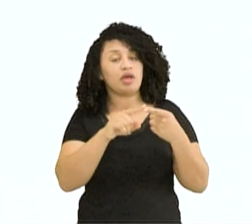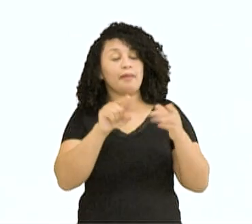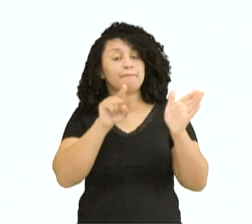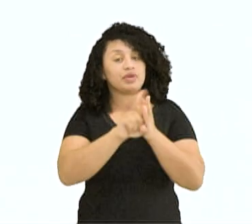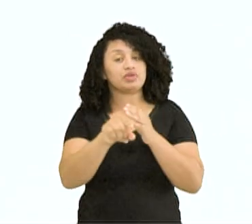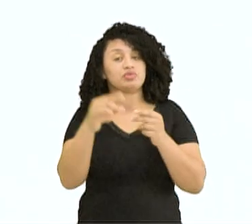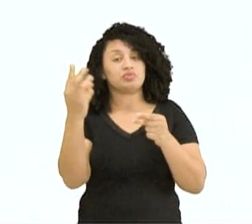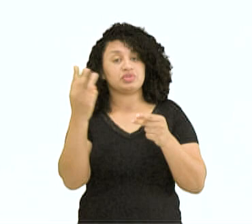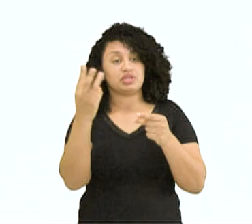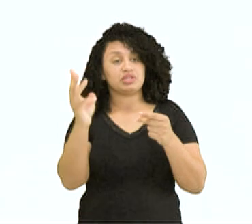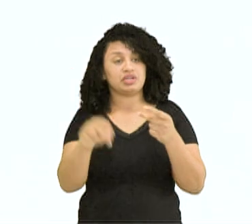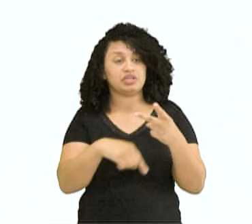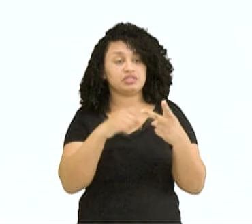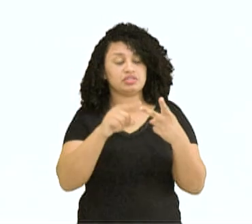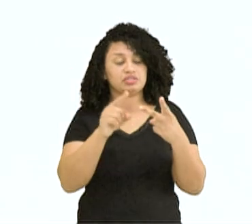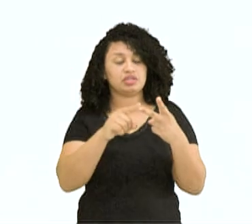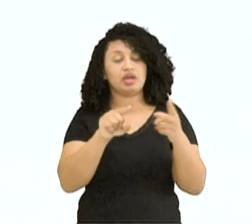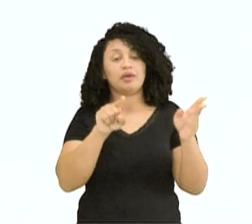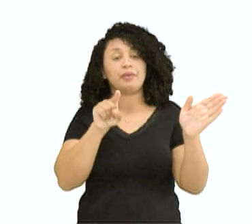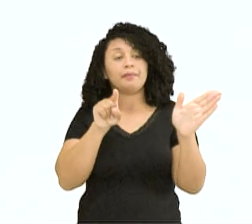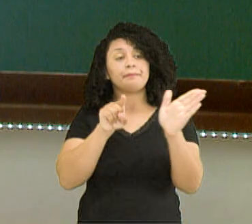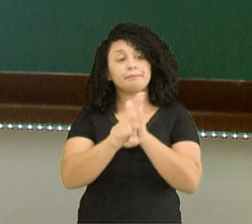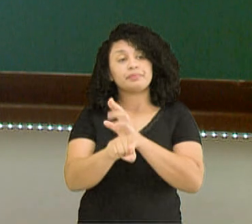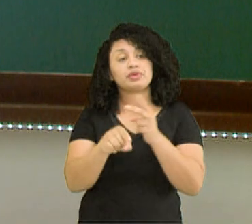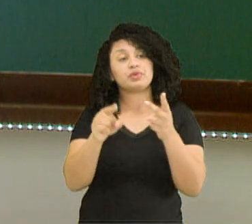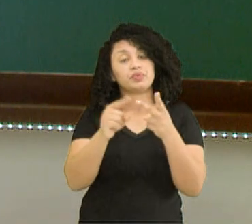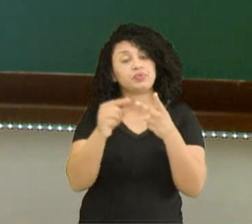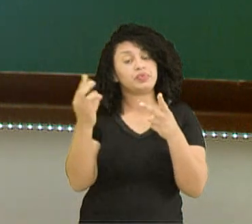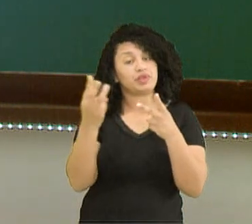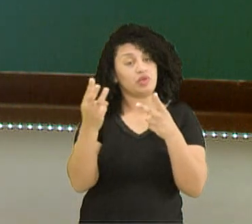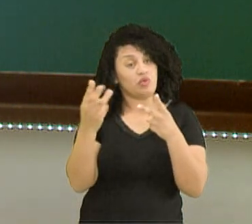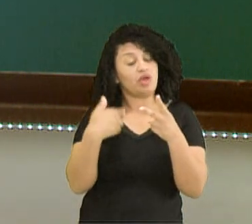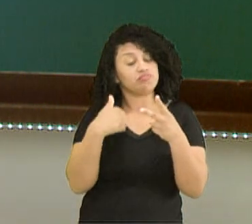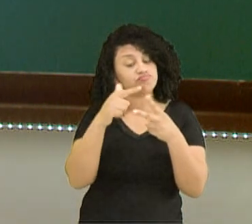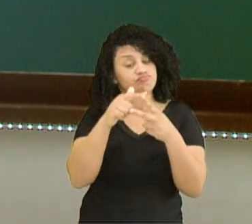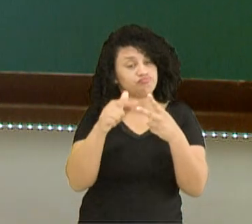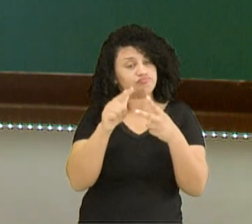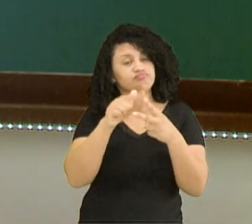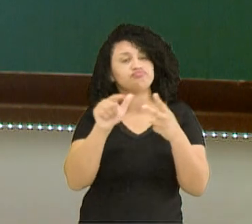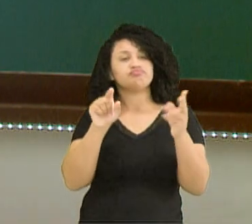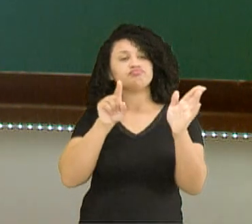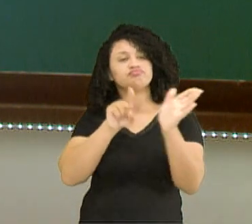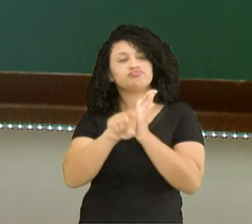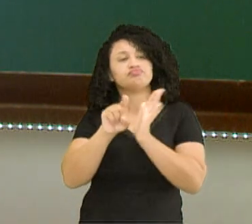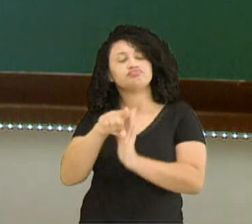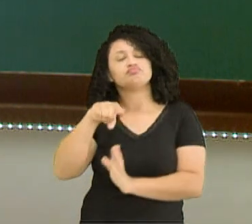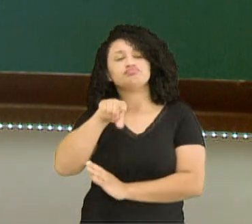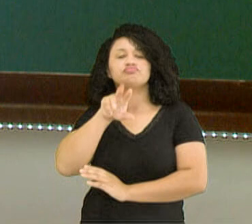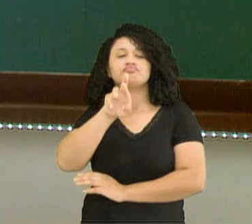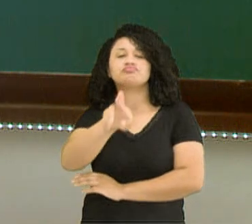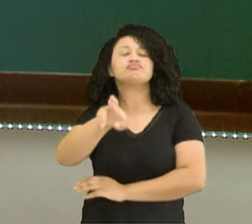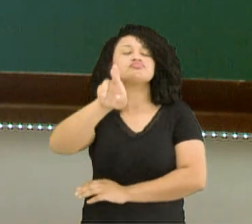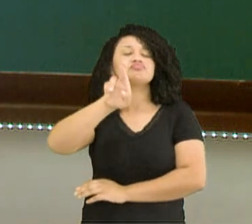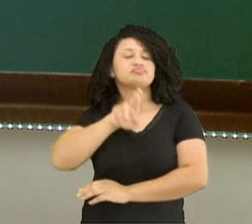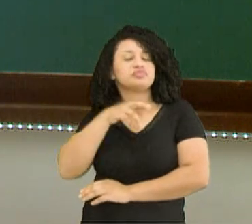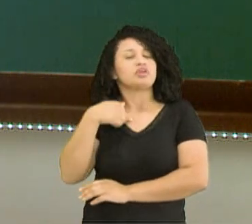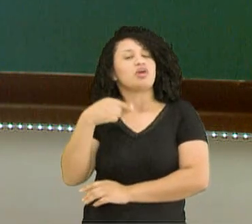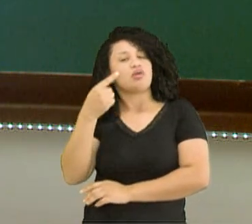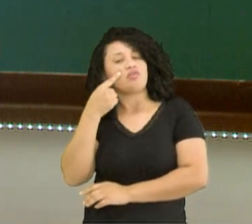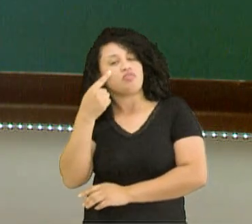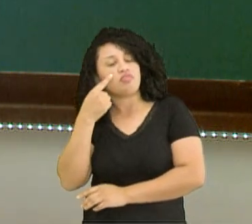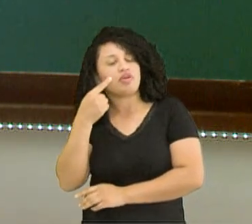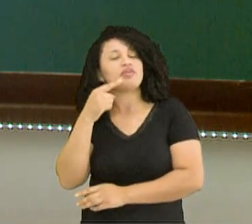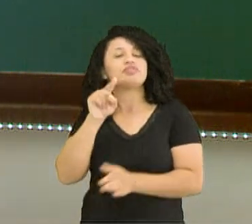she become in 2013? Presta atenção. E 4, do you know what is He for